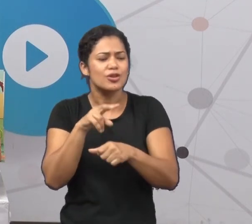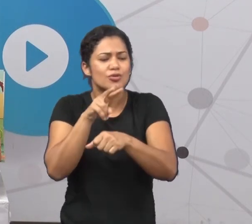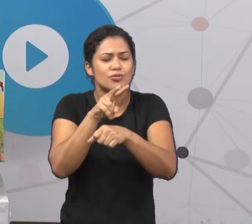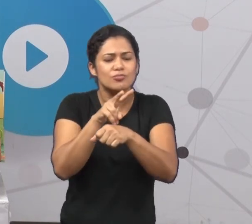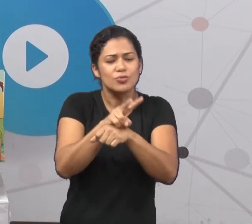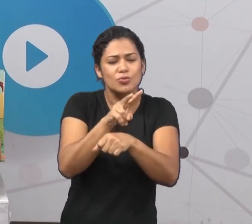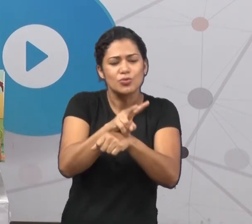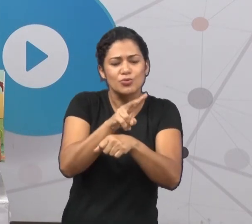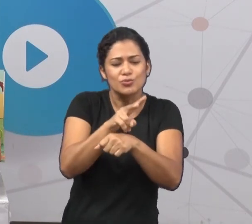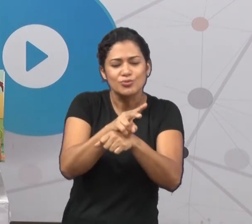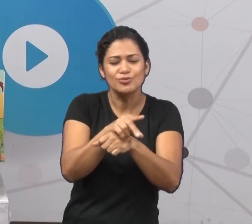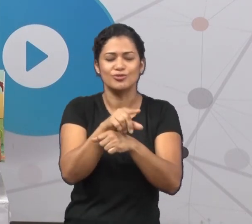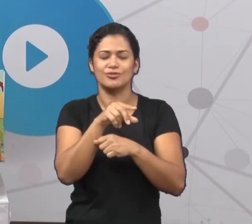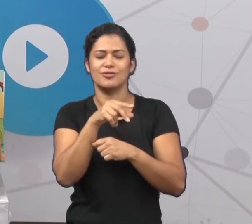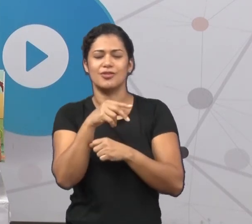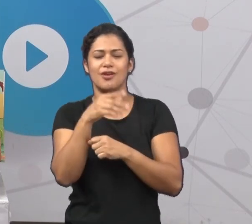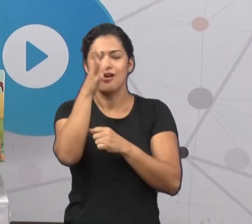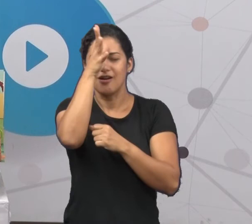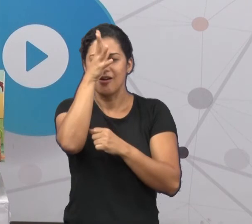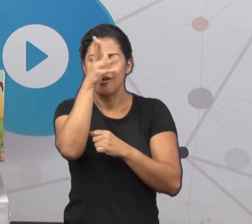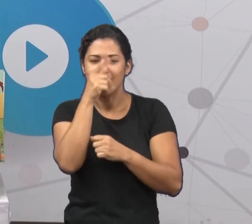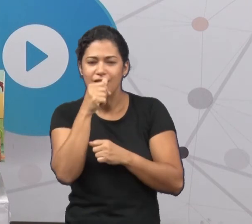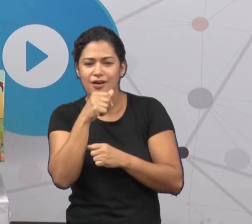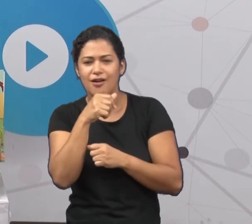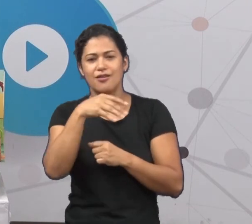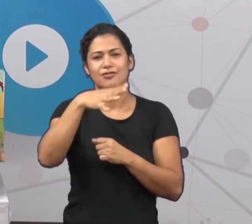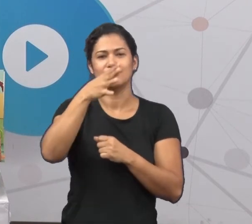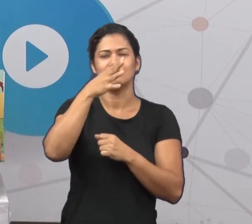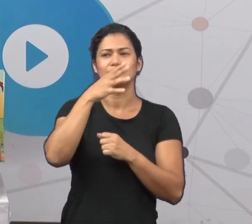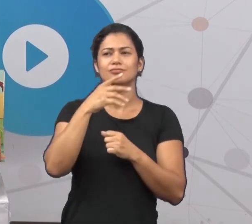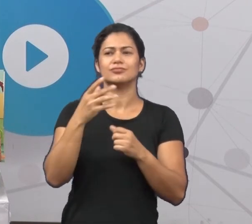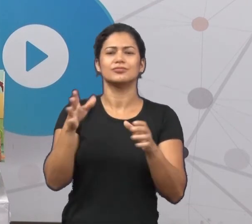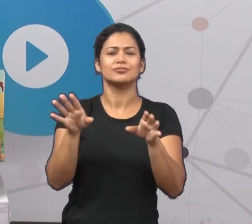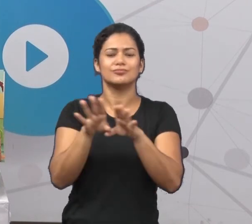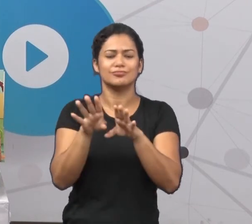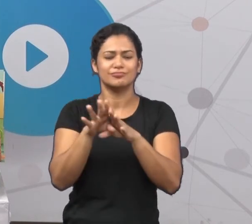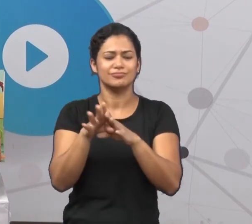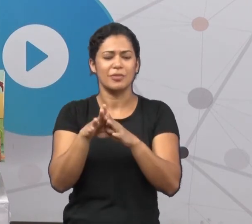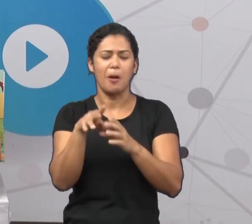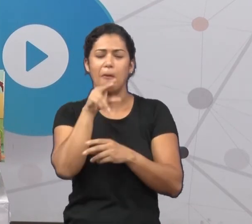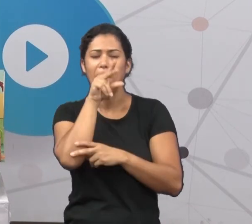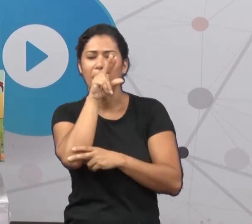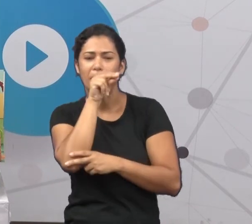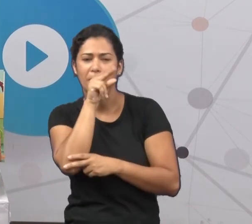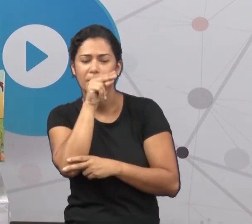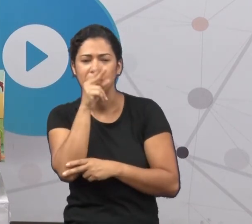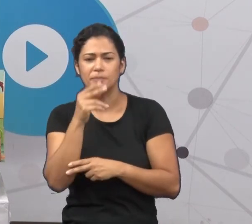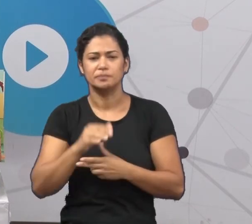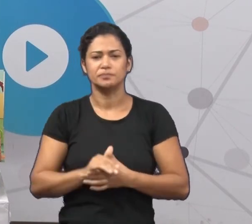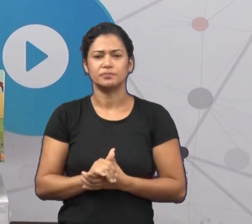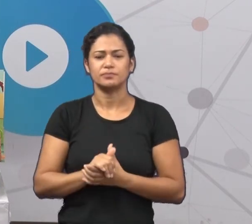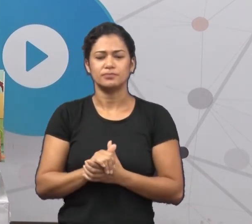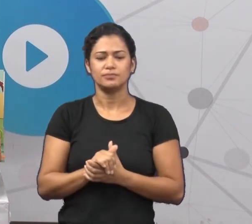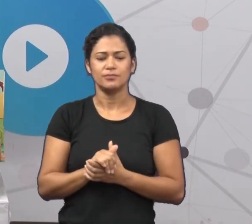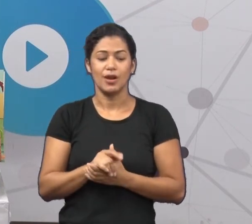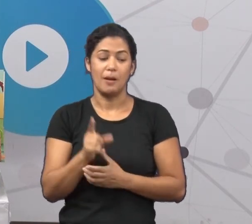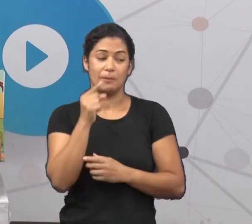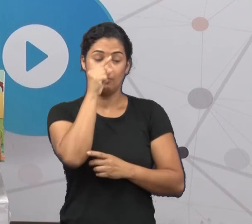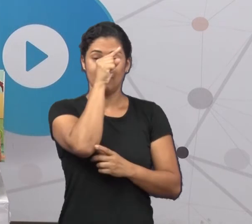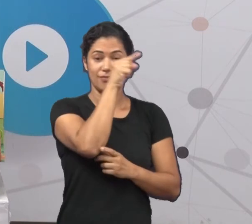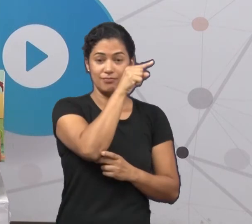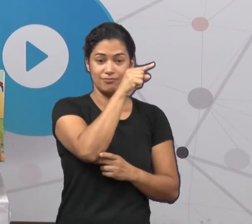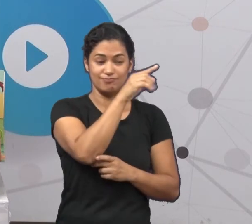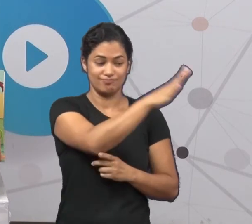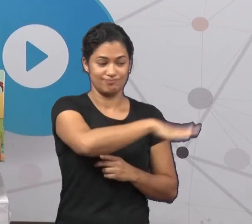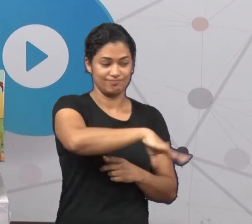urbana que criam galinha em seus quintais, que criam patos, que criam até marrecos. Mas lá na zona rural,